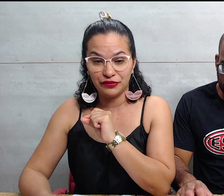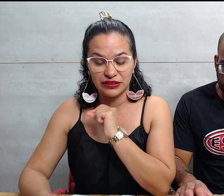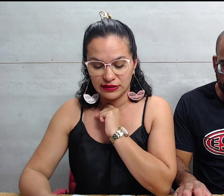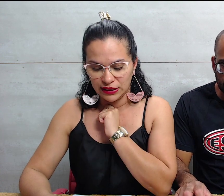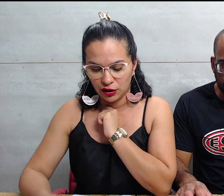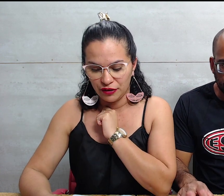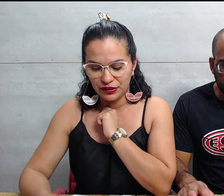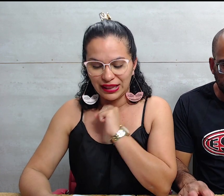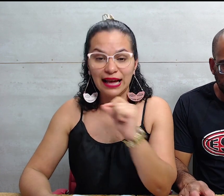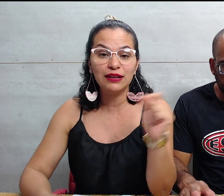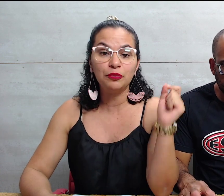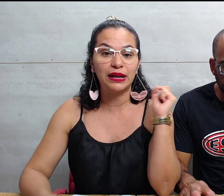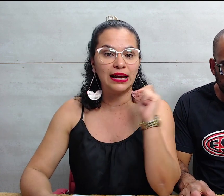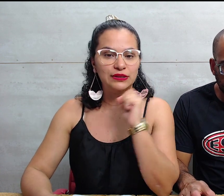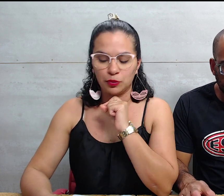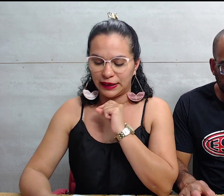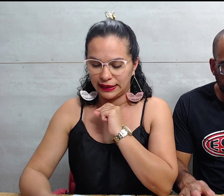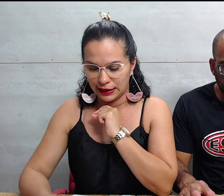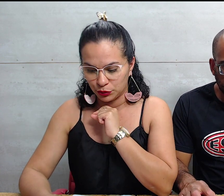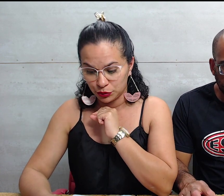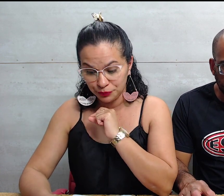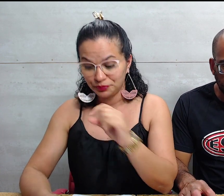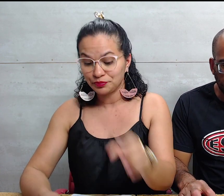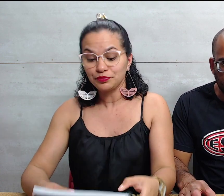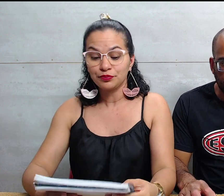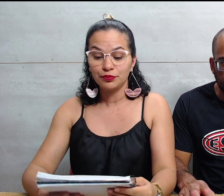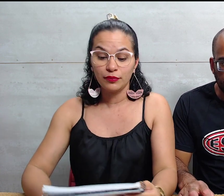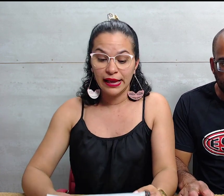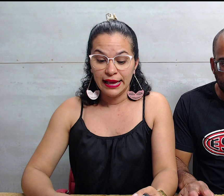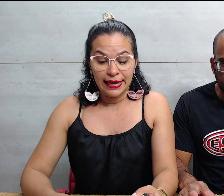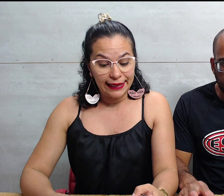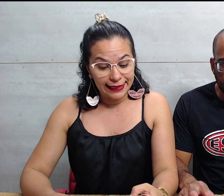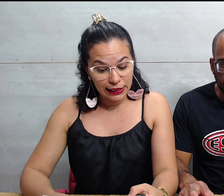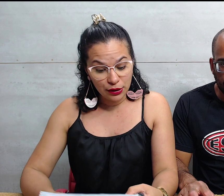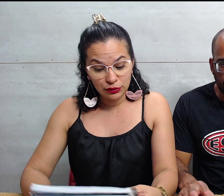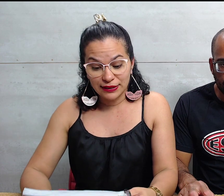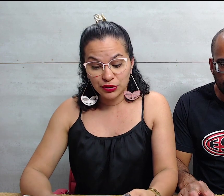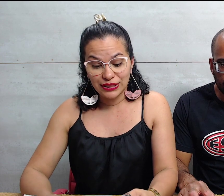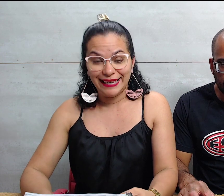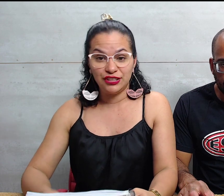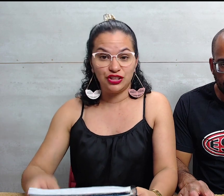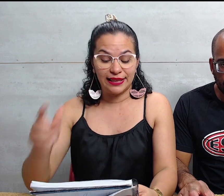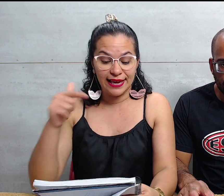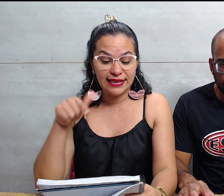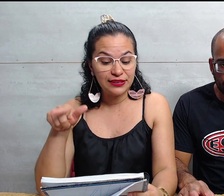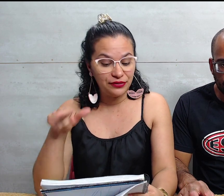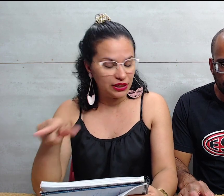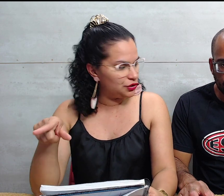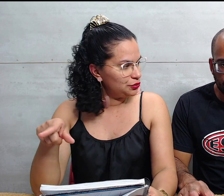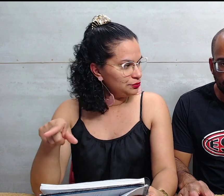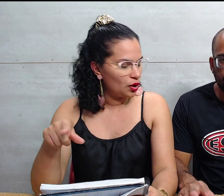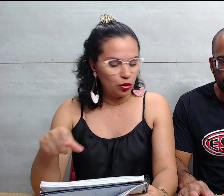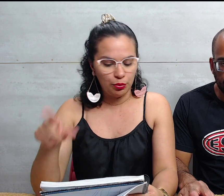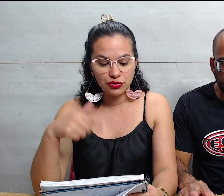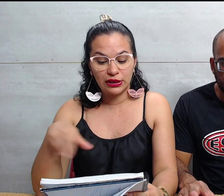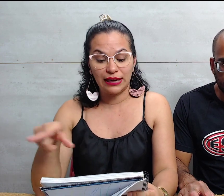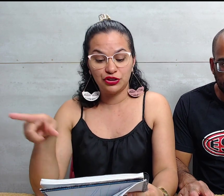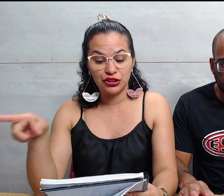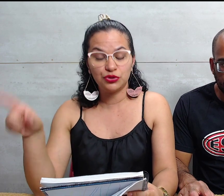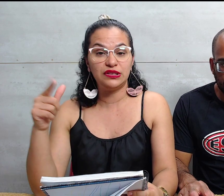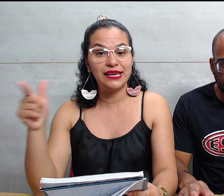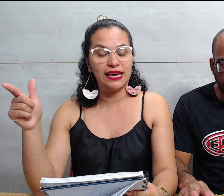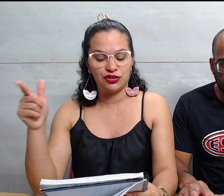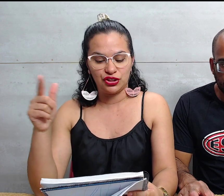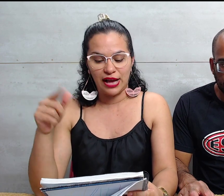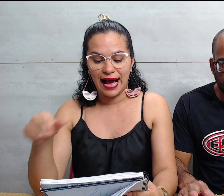Vencendo o Covid-19, lá no Palácio do Planalto. E aí acontece o seguinte, nesse vídeo, o Bolsonaro